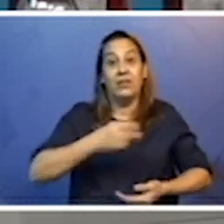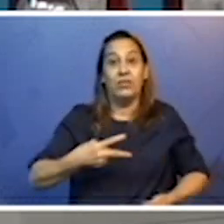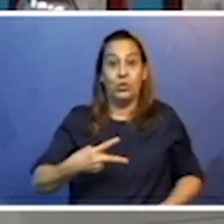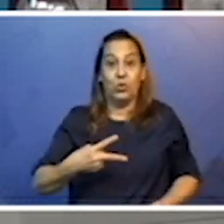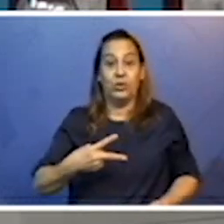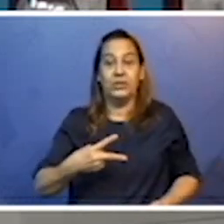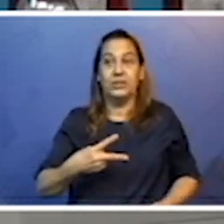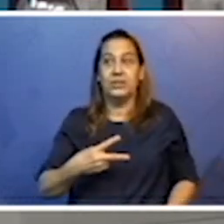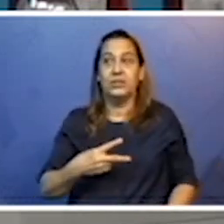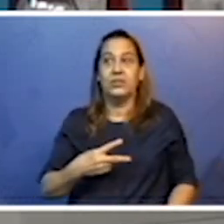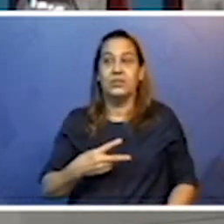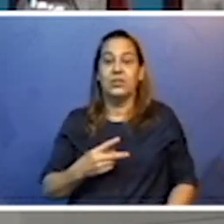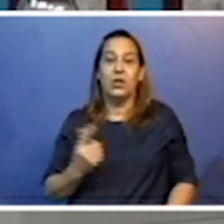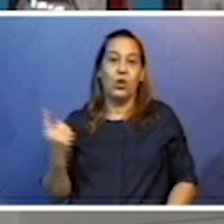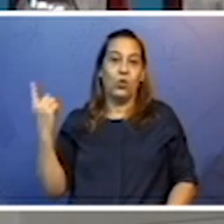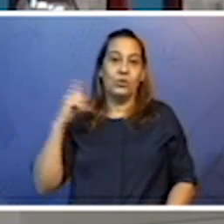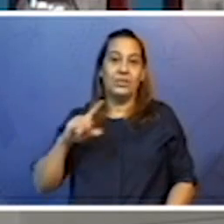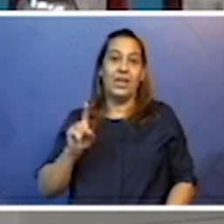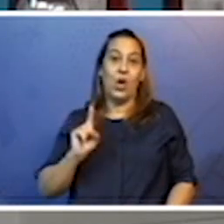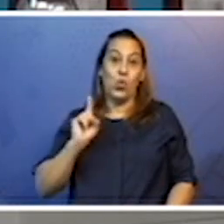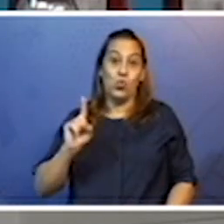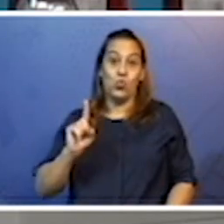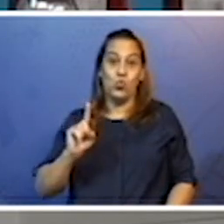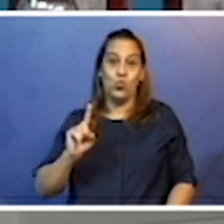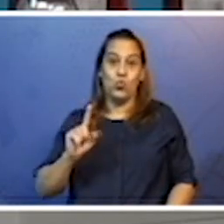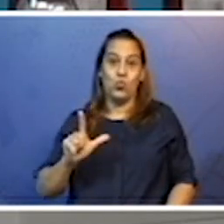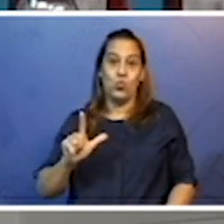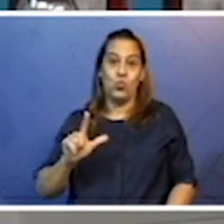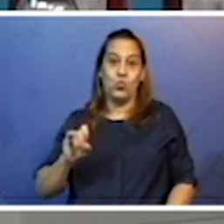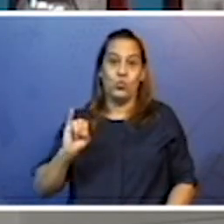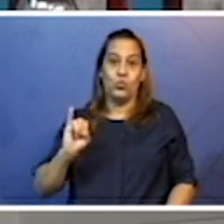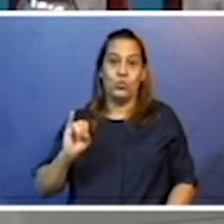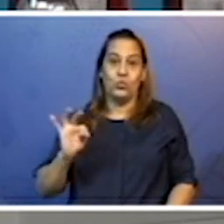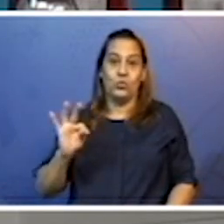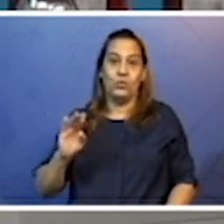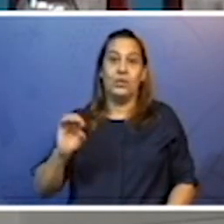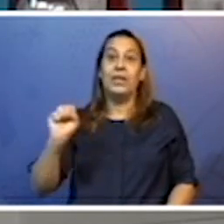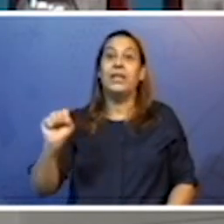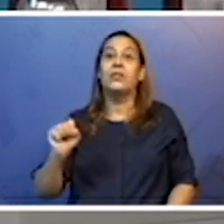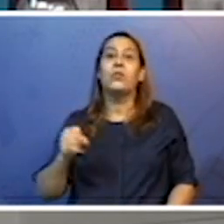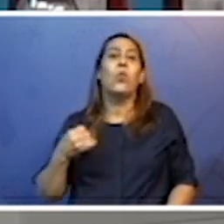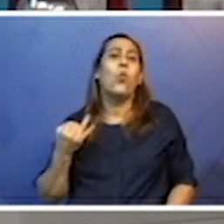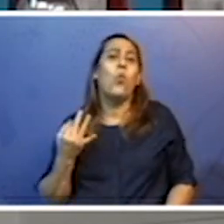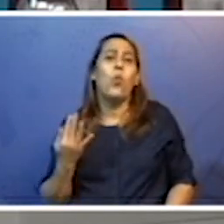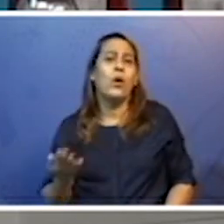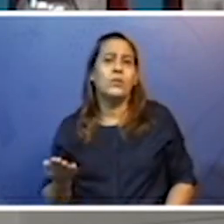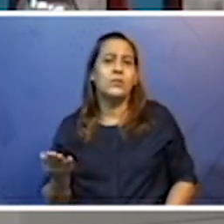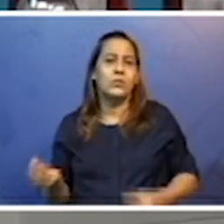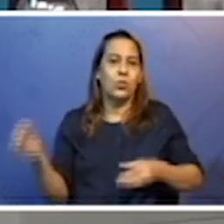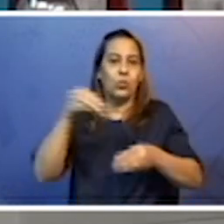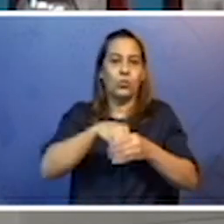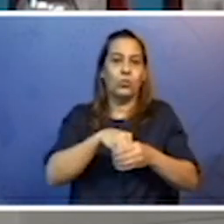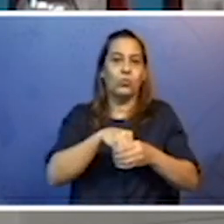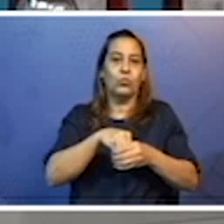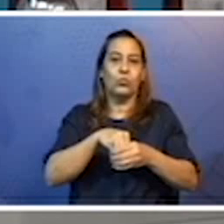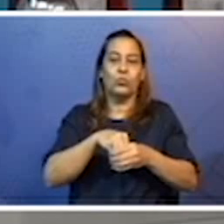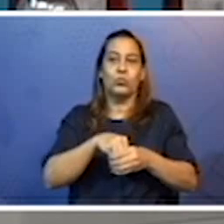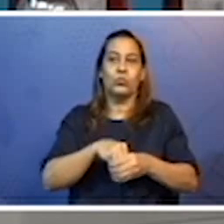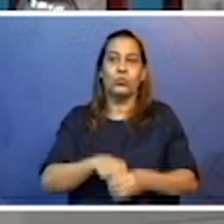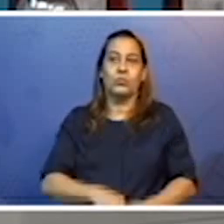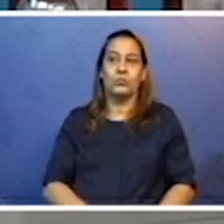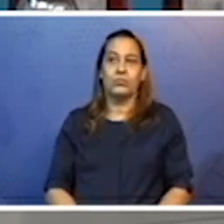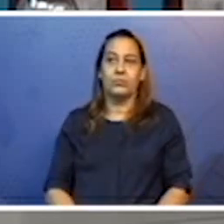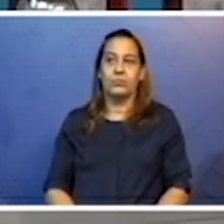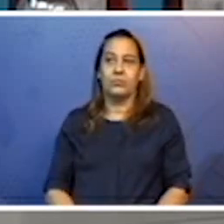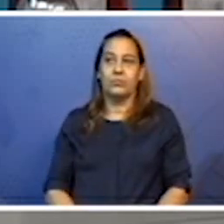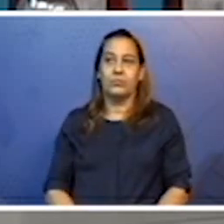2, ele tem 1 litro. Quantas vezes este cabe dentro deste? Quantas vezes eu